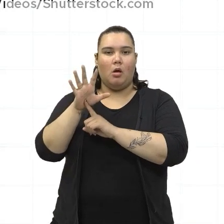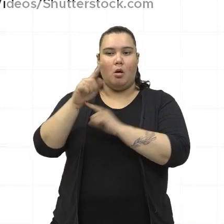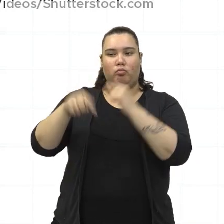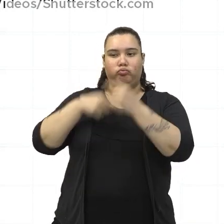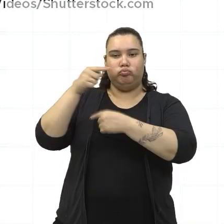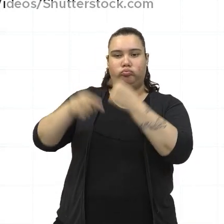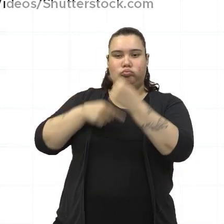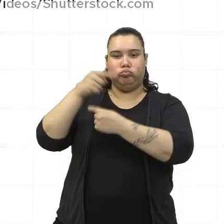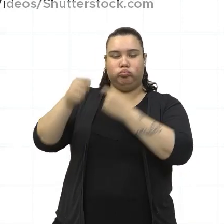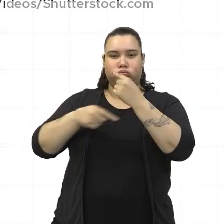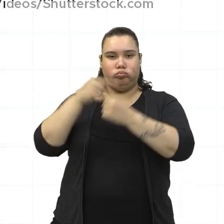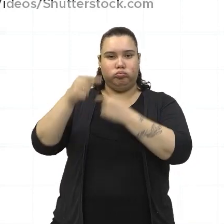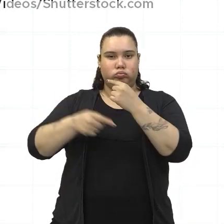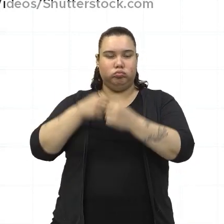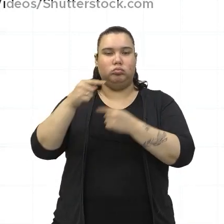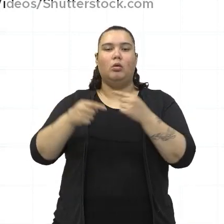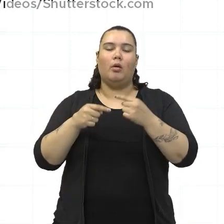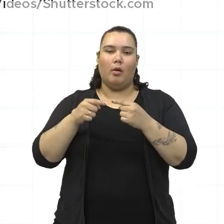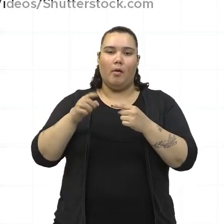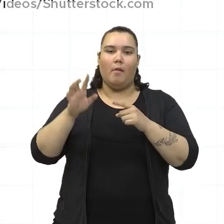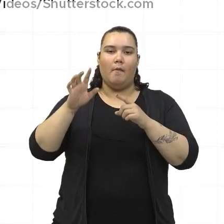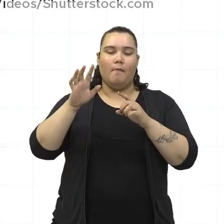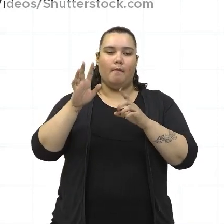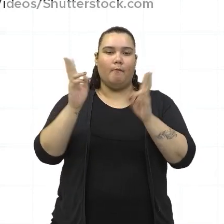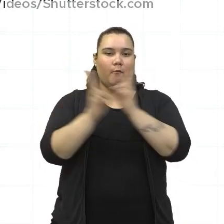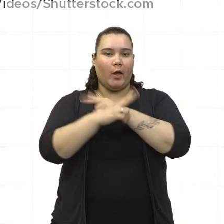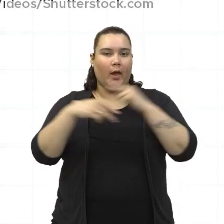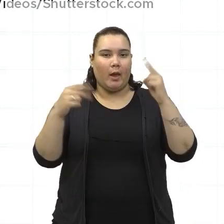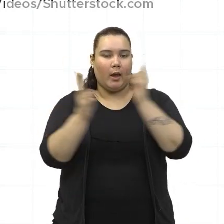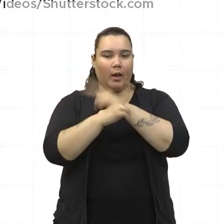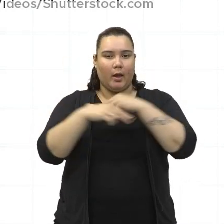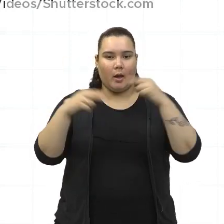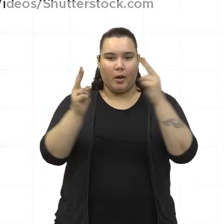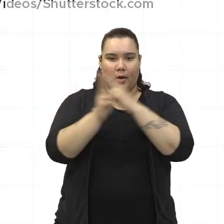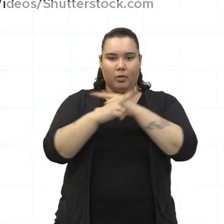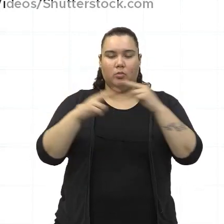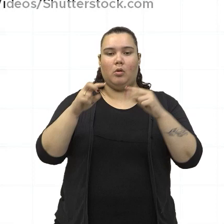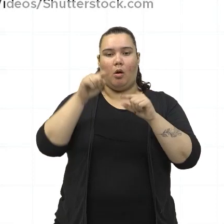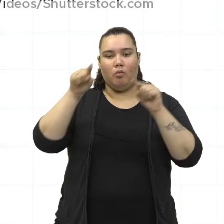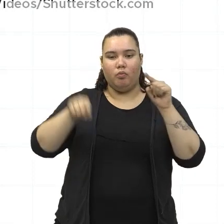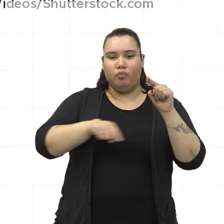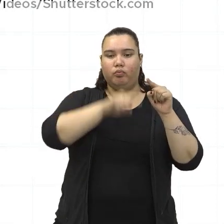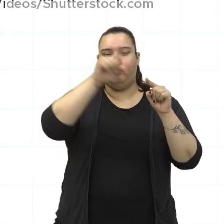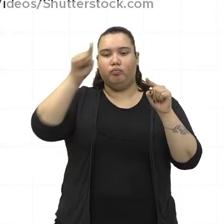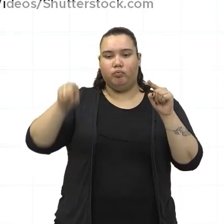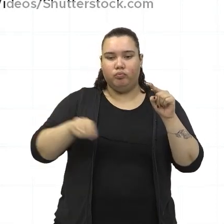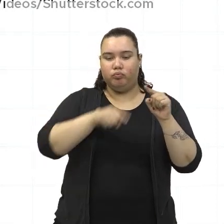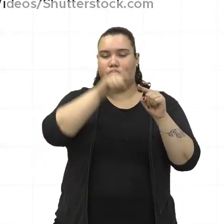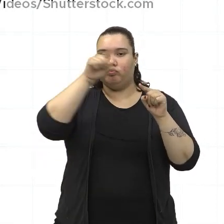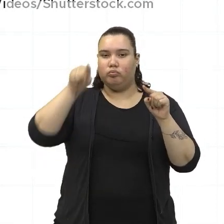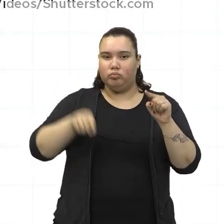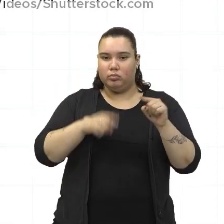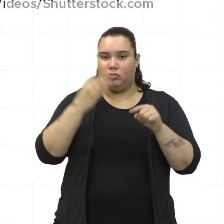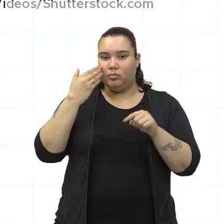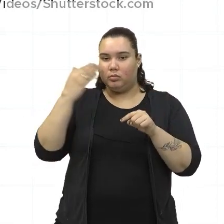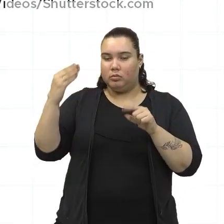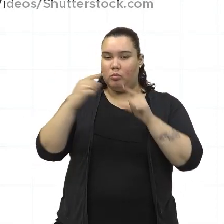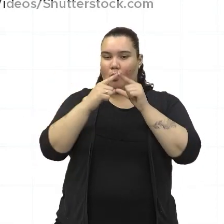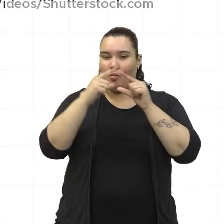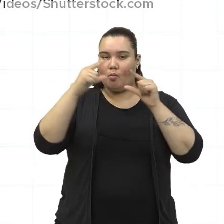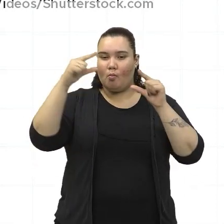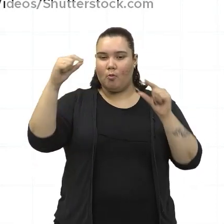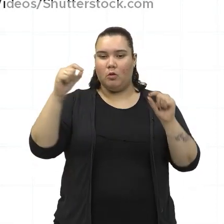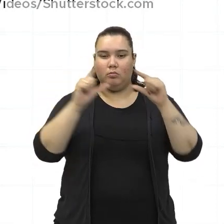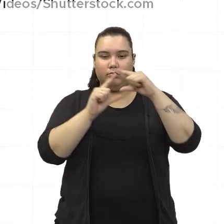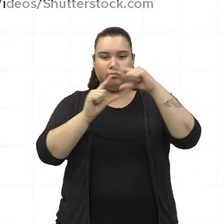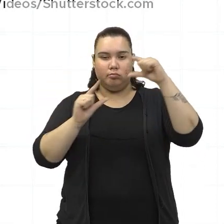ali, cataventos, né, ou até mesmo moinhos. E aí eles movimentam essas hélices, que são essas pás que a gente está visualizando,